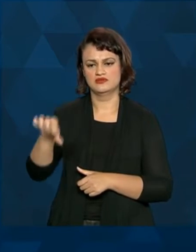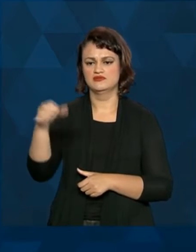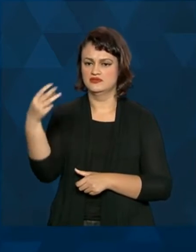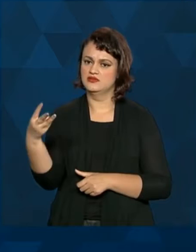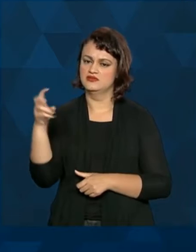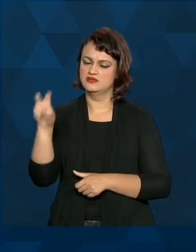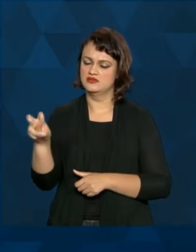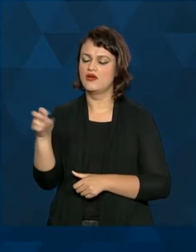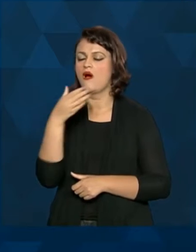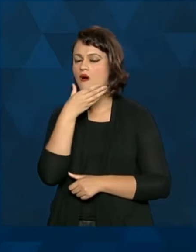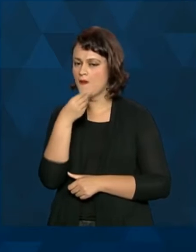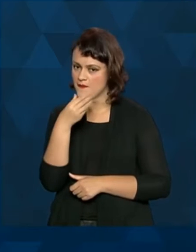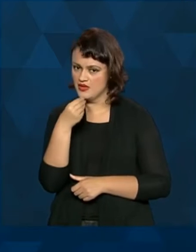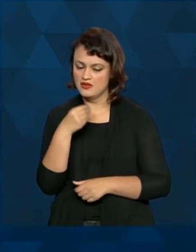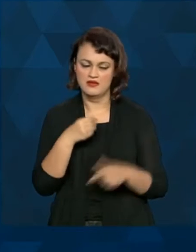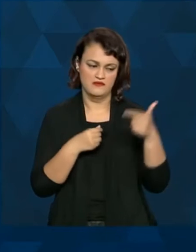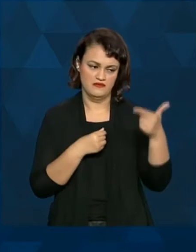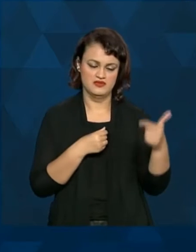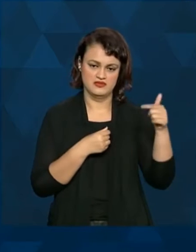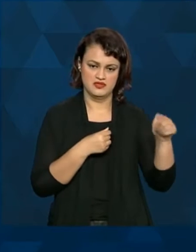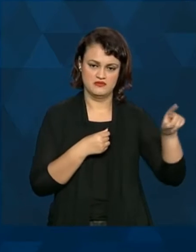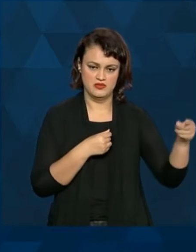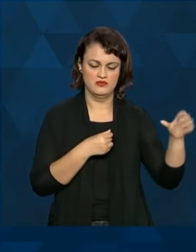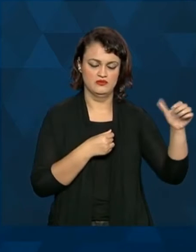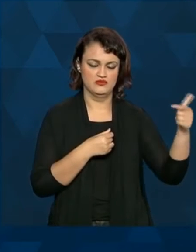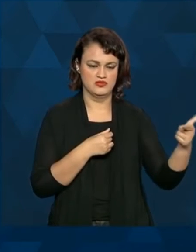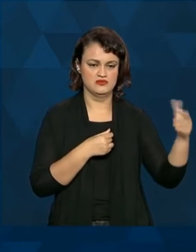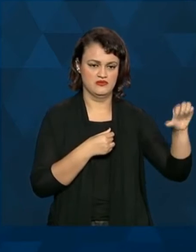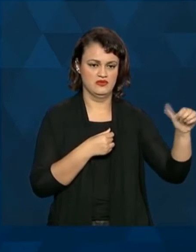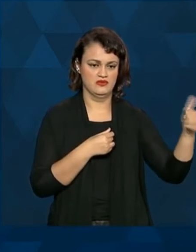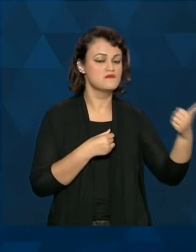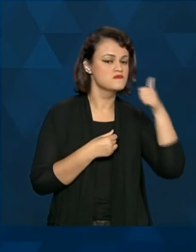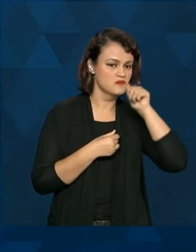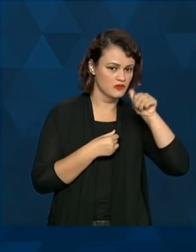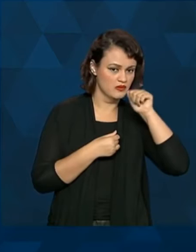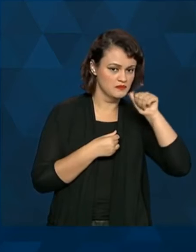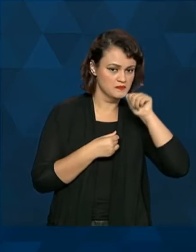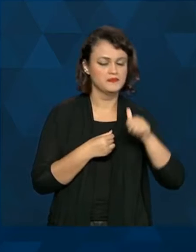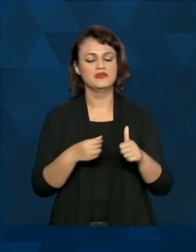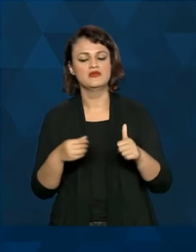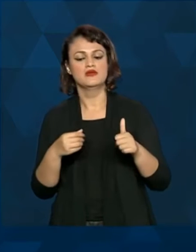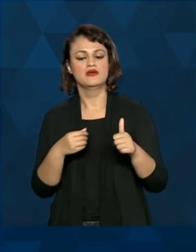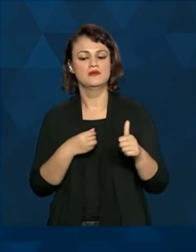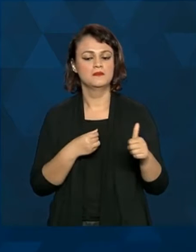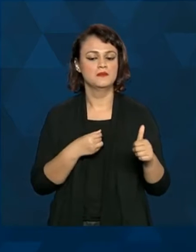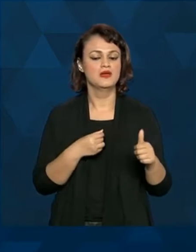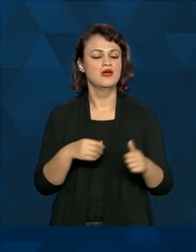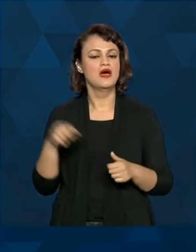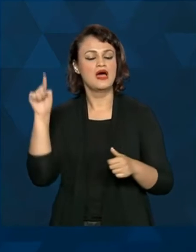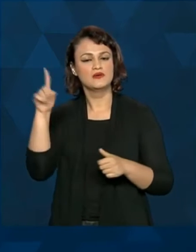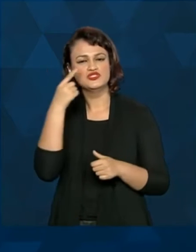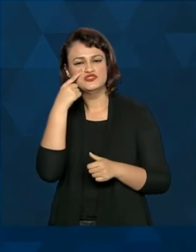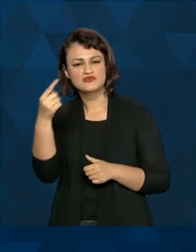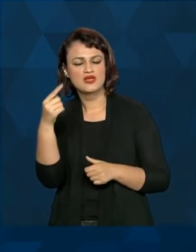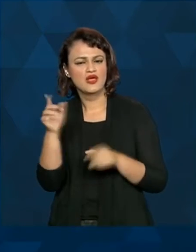36.935 do sexo masculino e 27.291 do sexo feminino no total. E quando a gente olha para o